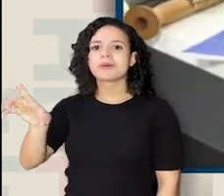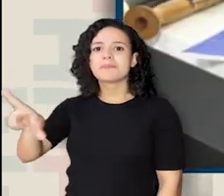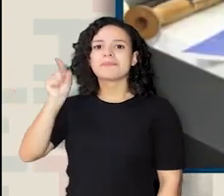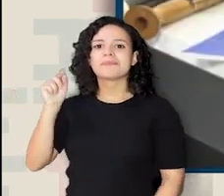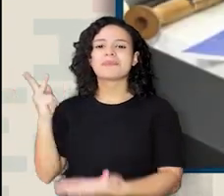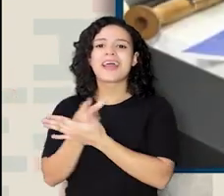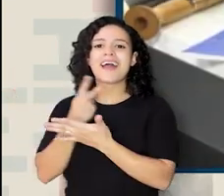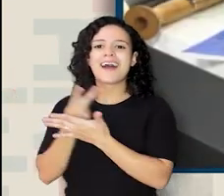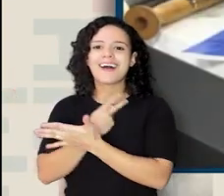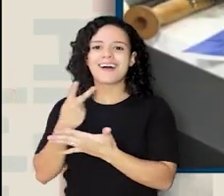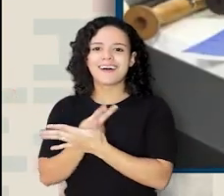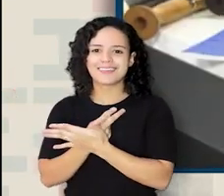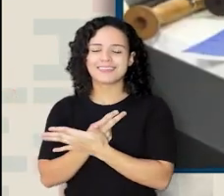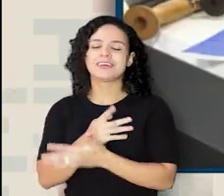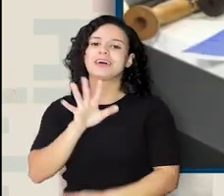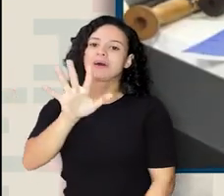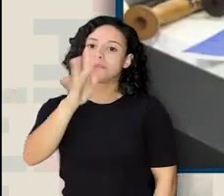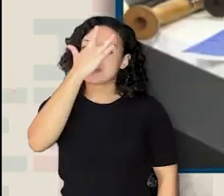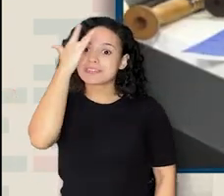Não, desculpa, eu peguei foi a tenor.